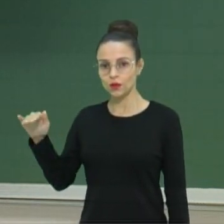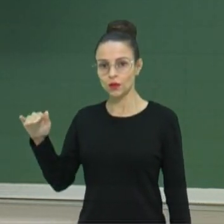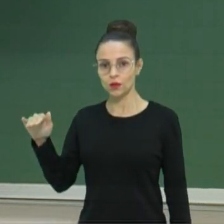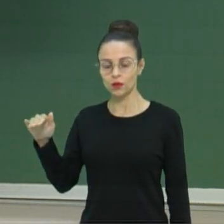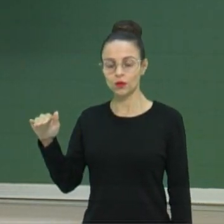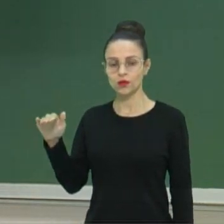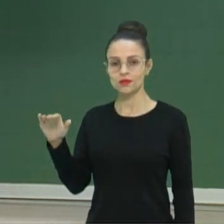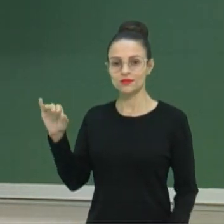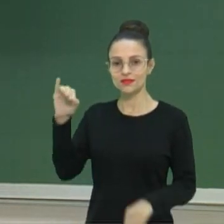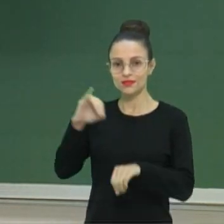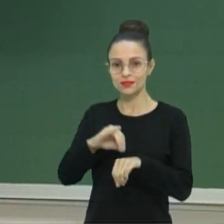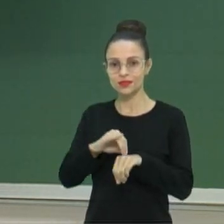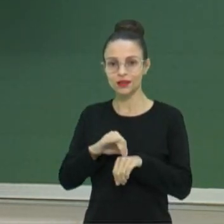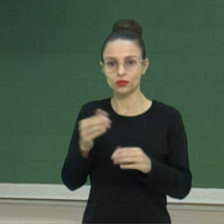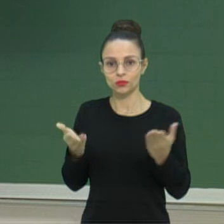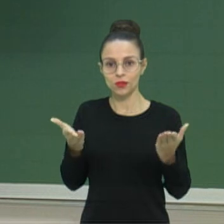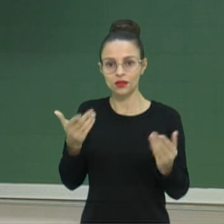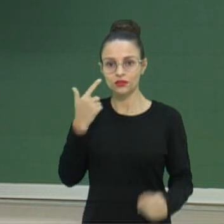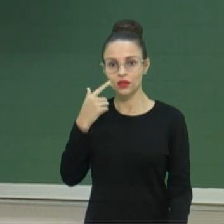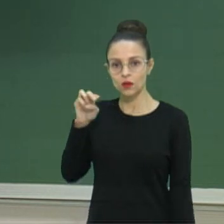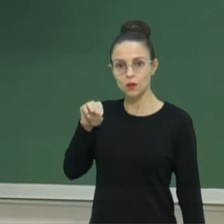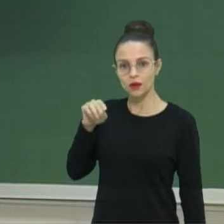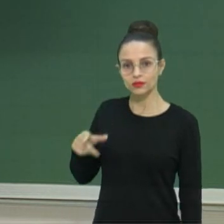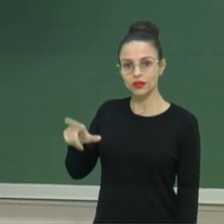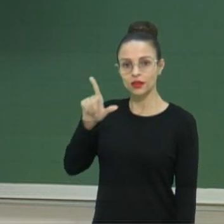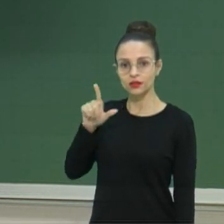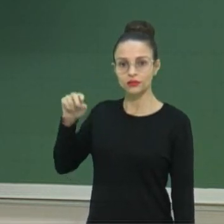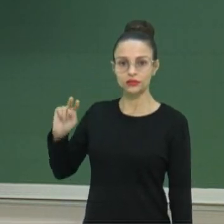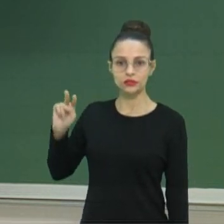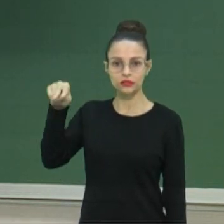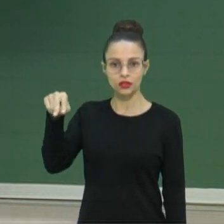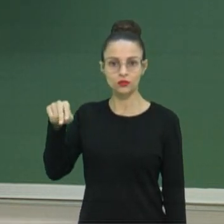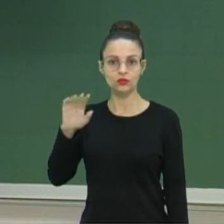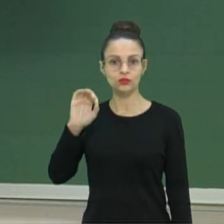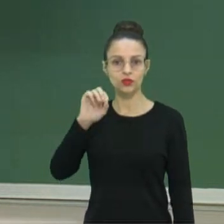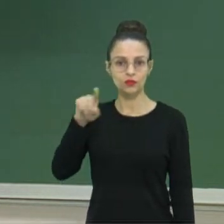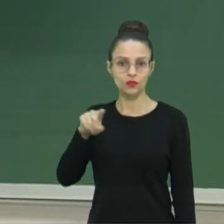centro de massa antes do salto, ou seja, a